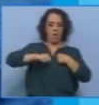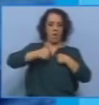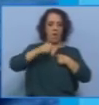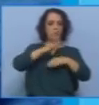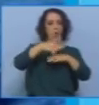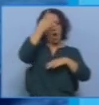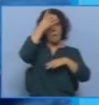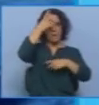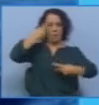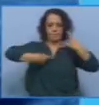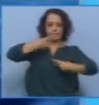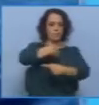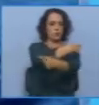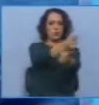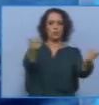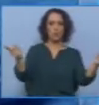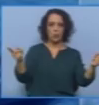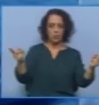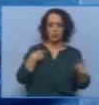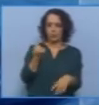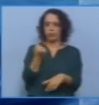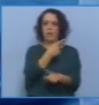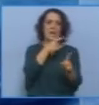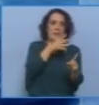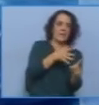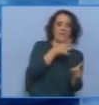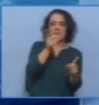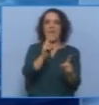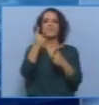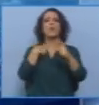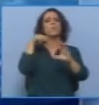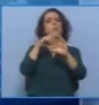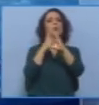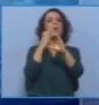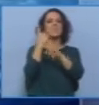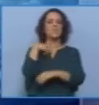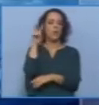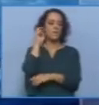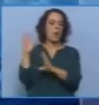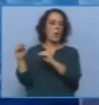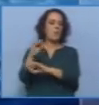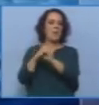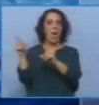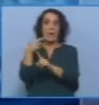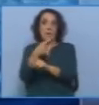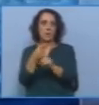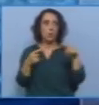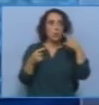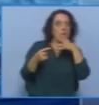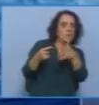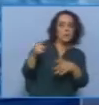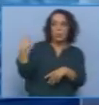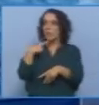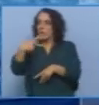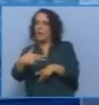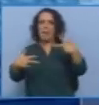nós temos, pelos títulos que nós temos, porque disseram, porque não disseram. Às vezes, quando vou nos autocarros, é tão engraçado ouvirmos as conversas. É que ela disse, é que o outro disse, é que o outro deixou de dizer.